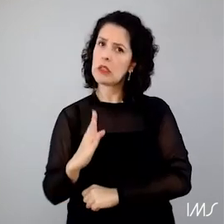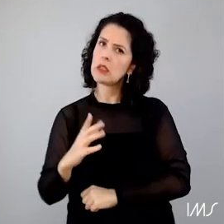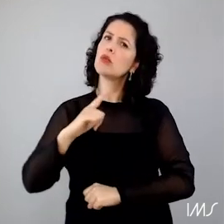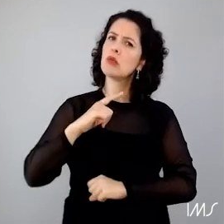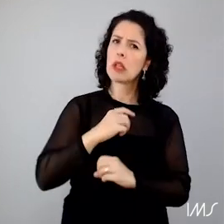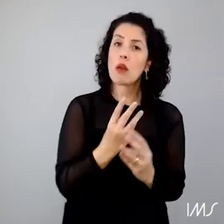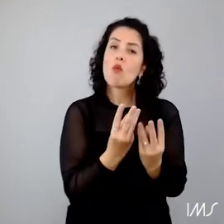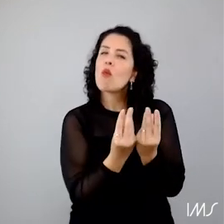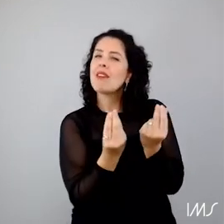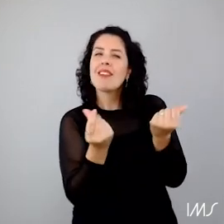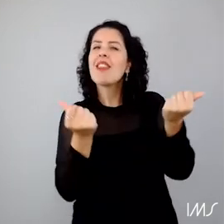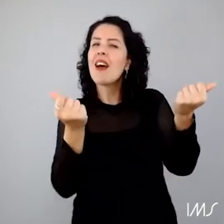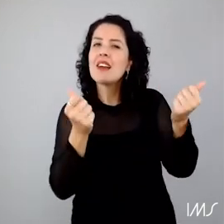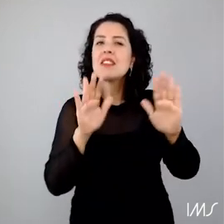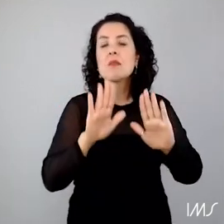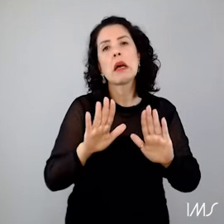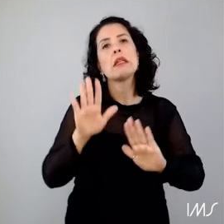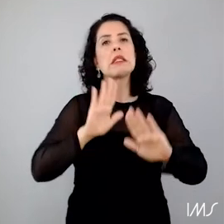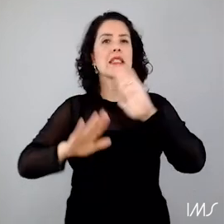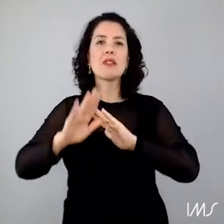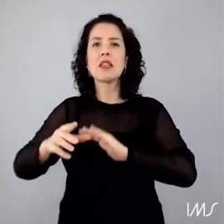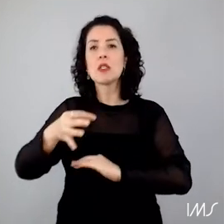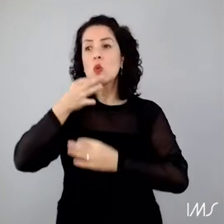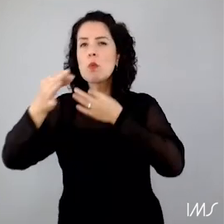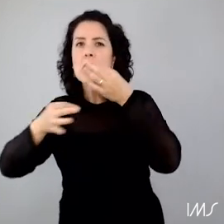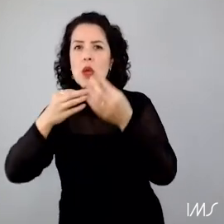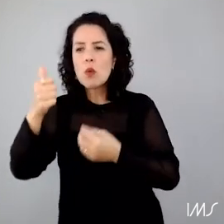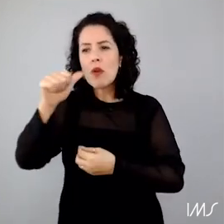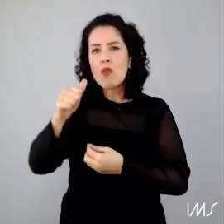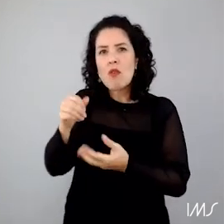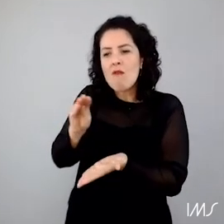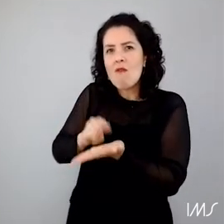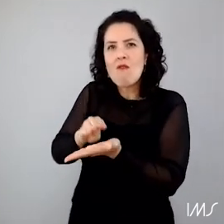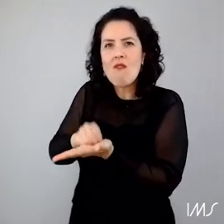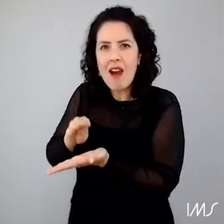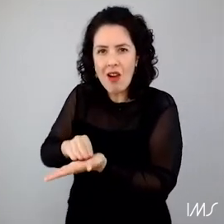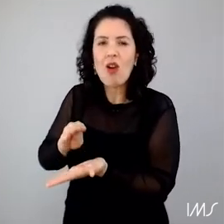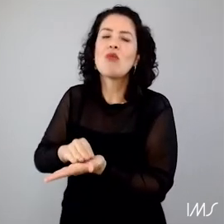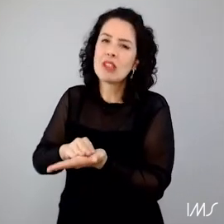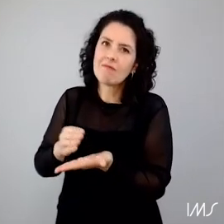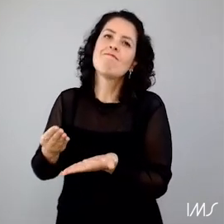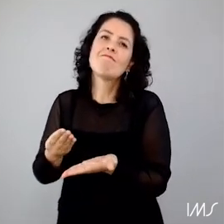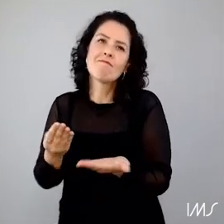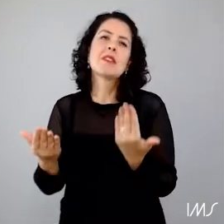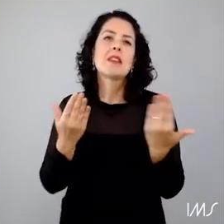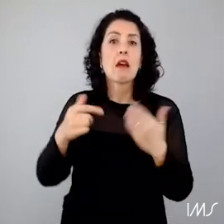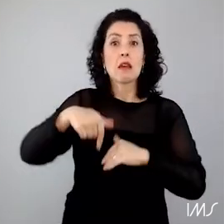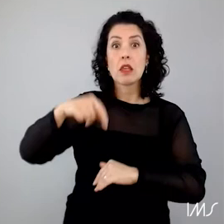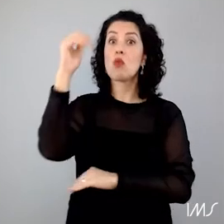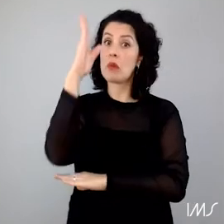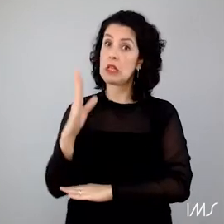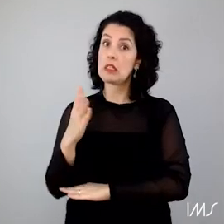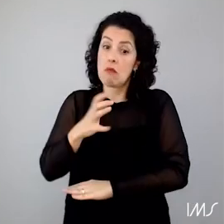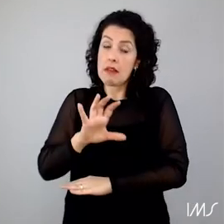grande qualidade, mas muitas vezes você tem pouca massa crítica, digamos assim, uma pouca densidade,